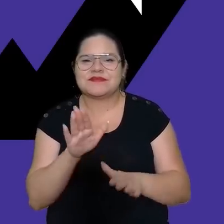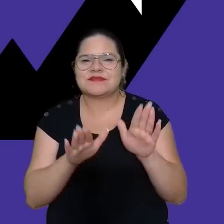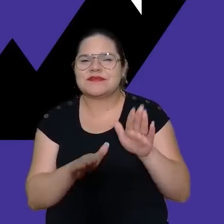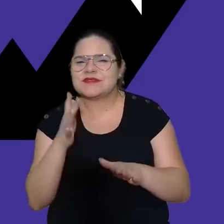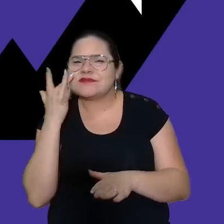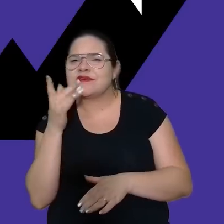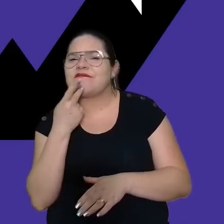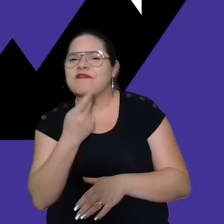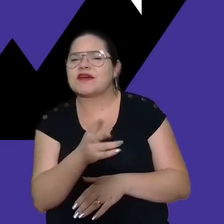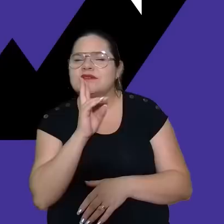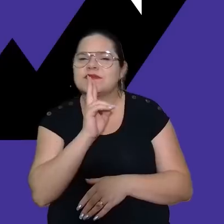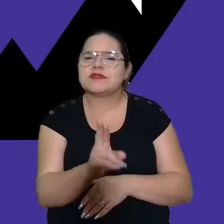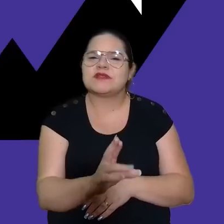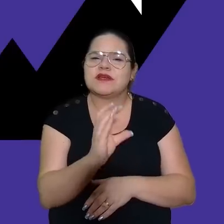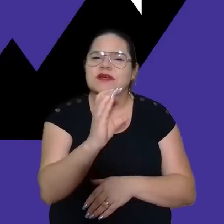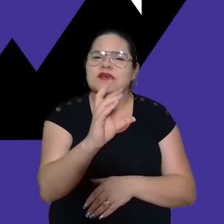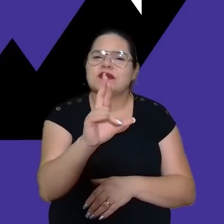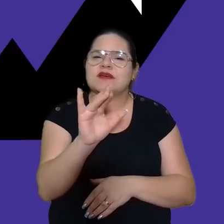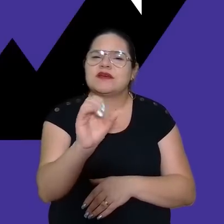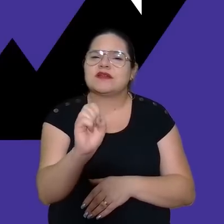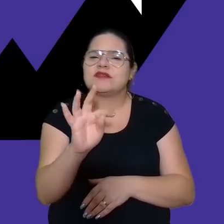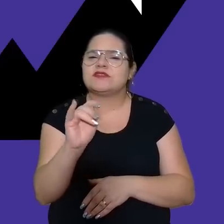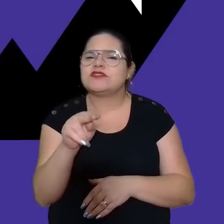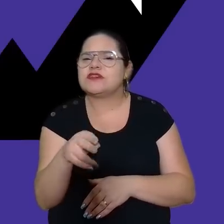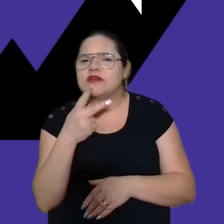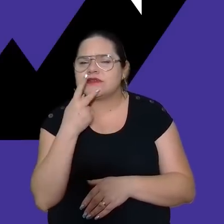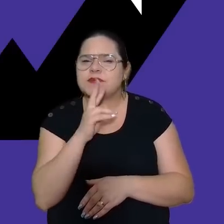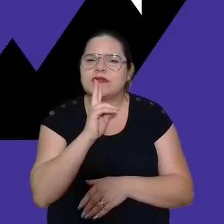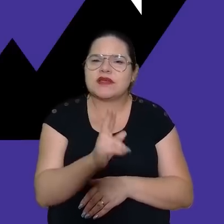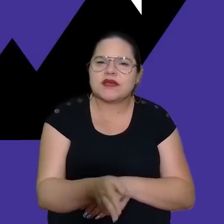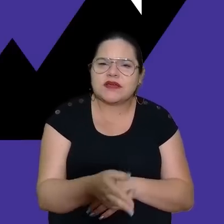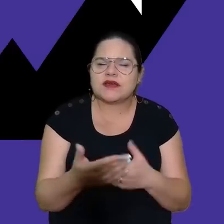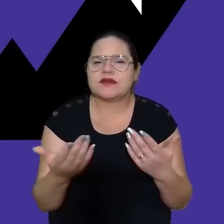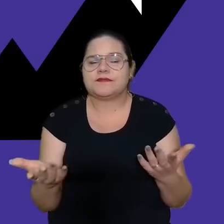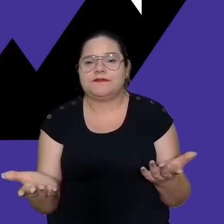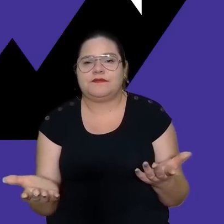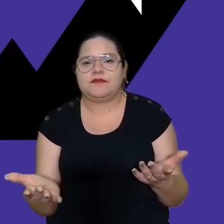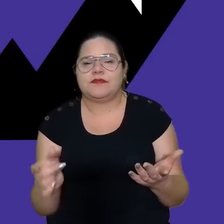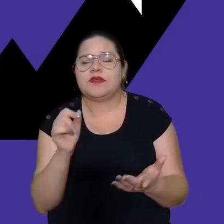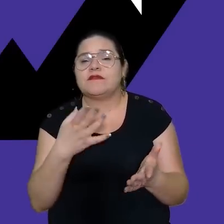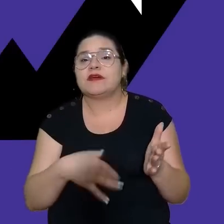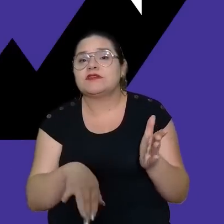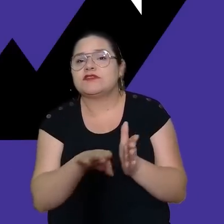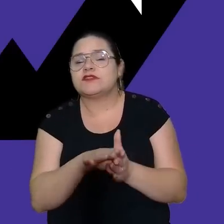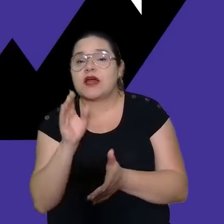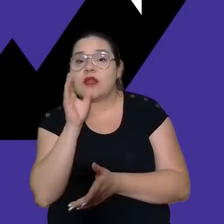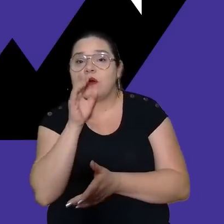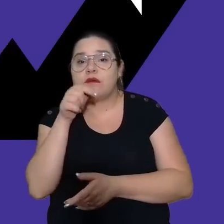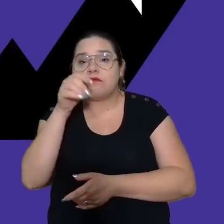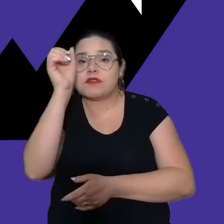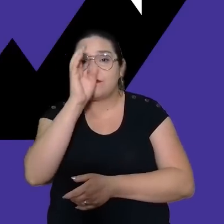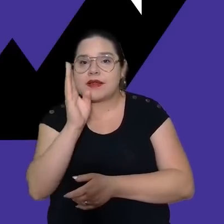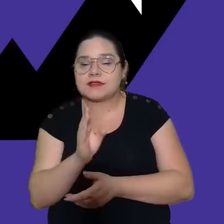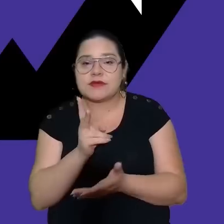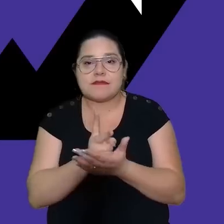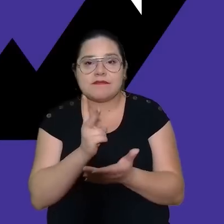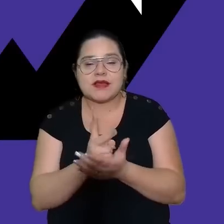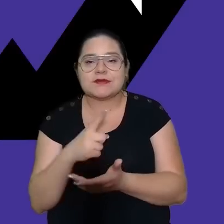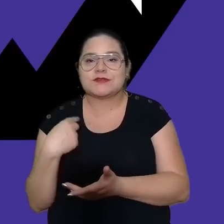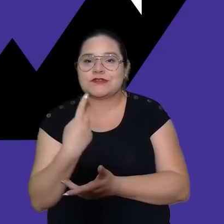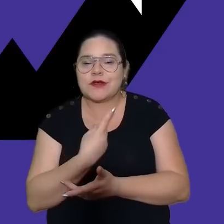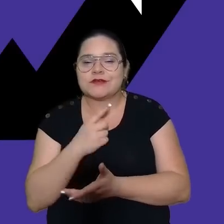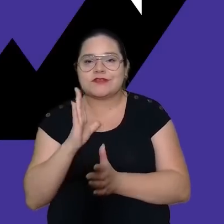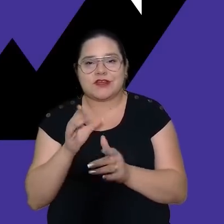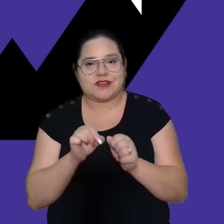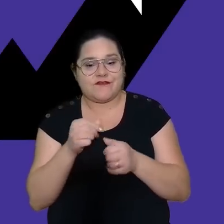de pesquisa, desenvolvimento. O que, que deve chegar em breve aqui no Brasil, ou que mesmo a gente já esteja desenvolvendo aqui